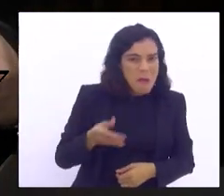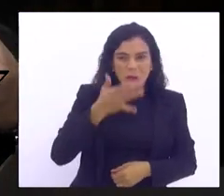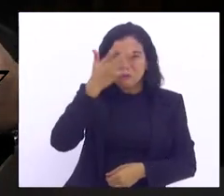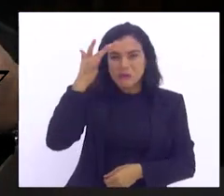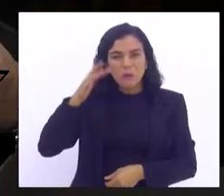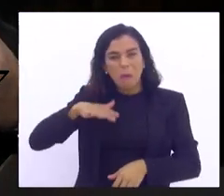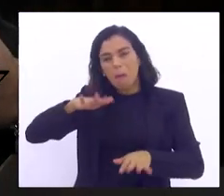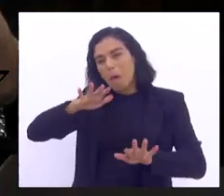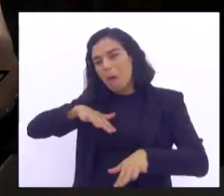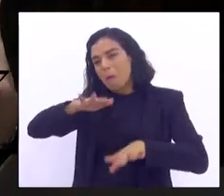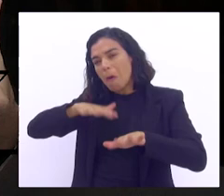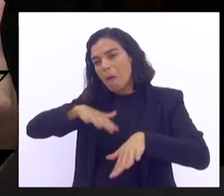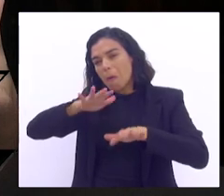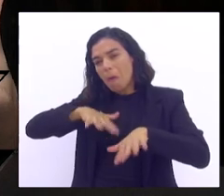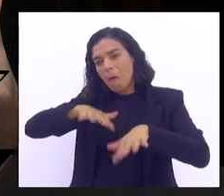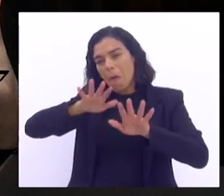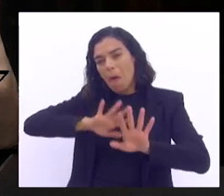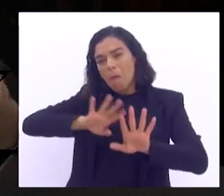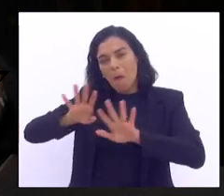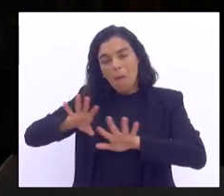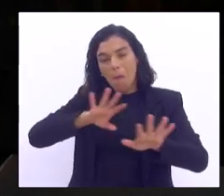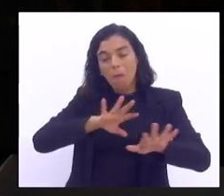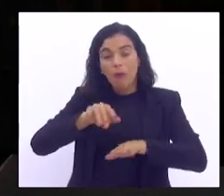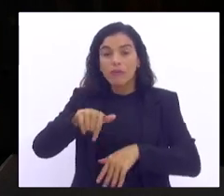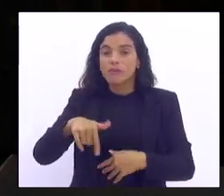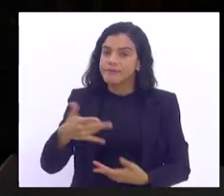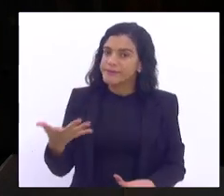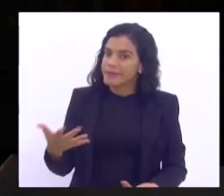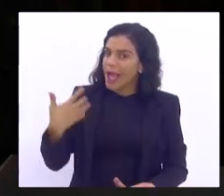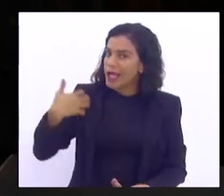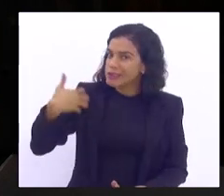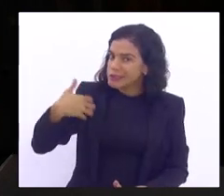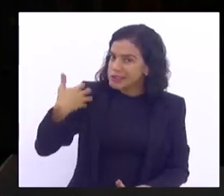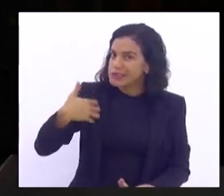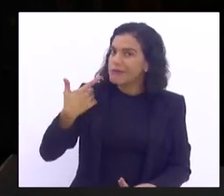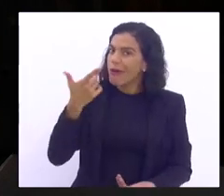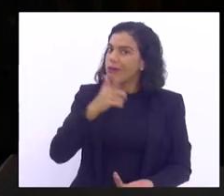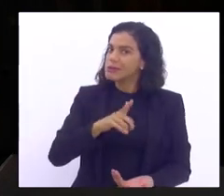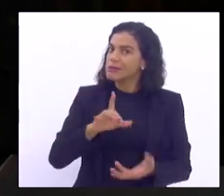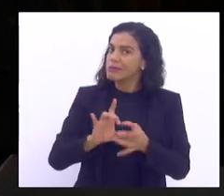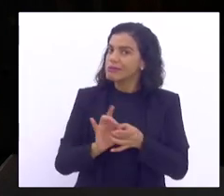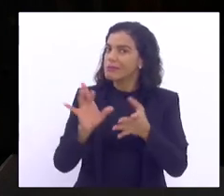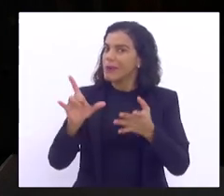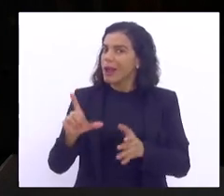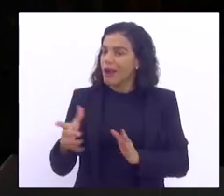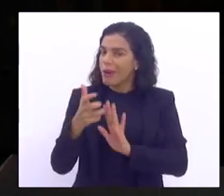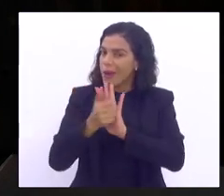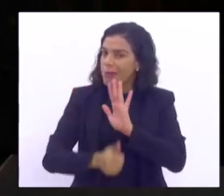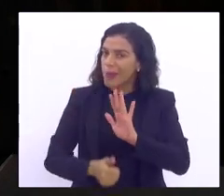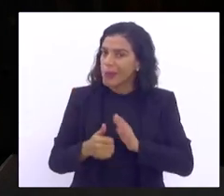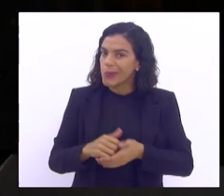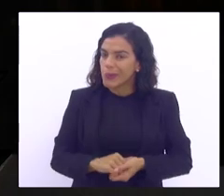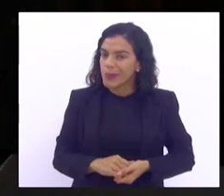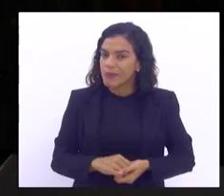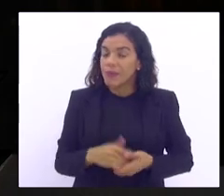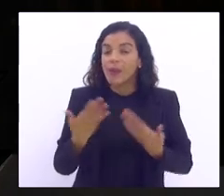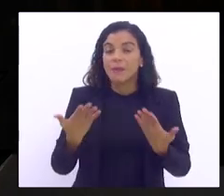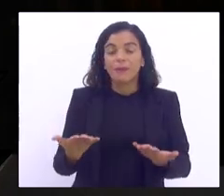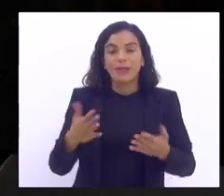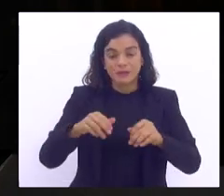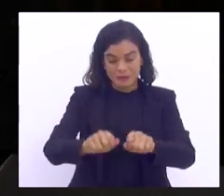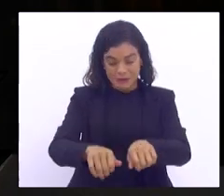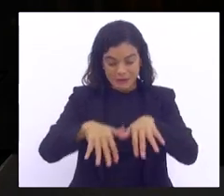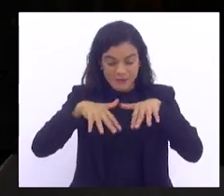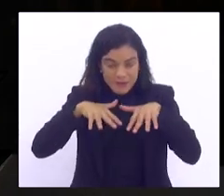ruas. Como é que pode, né? E justamente a Argentina teve o aborto legalizado. Mas o fato de um parlamento